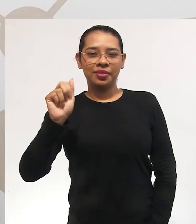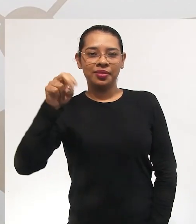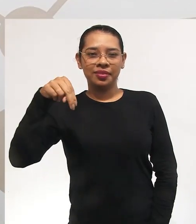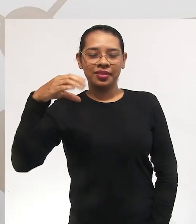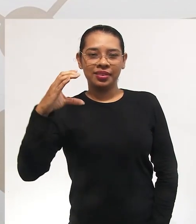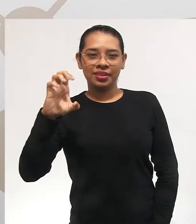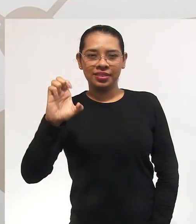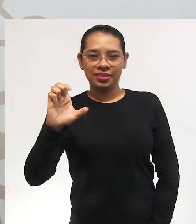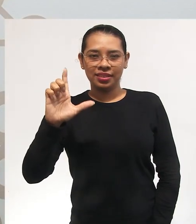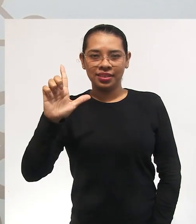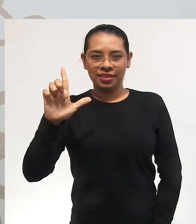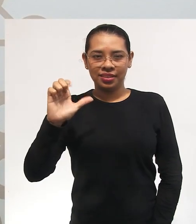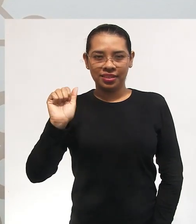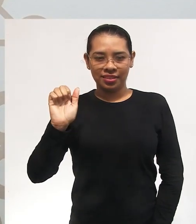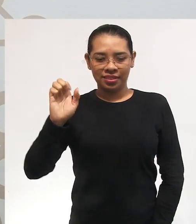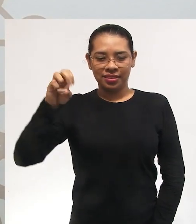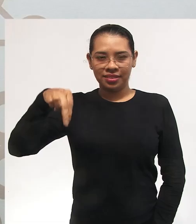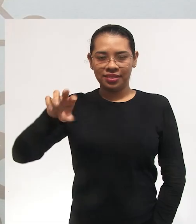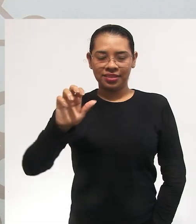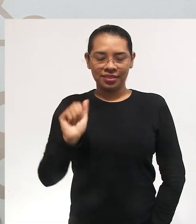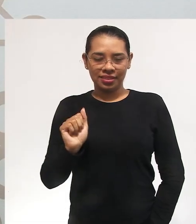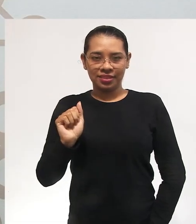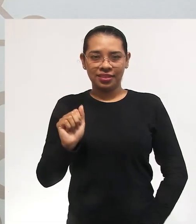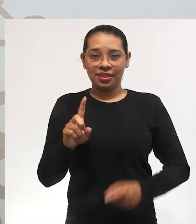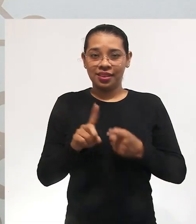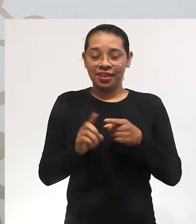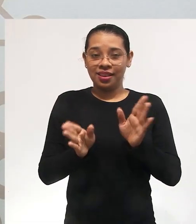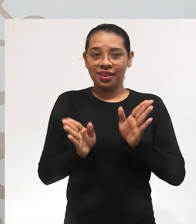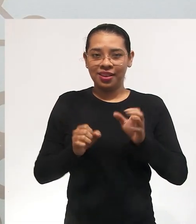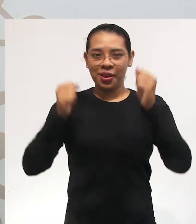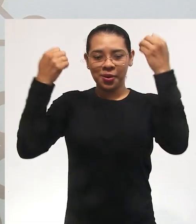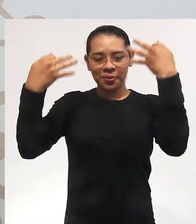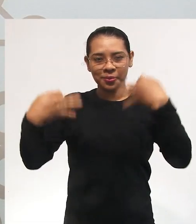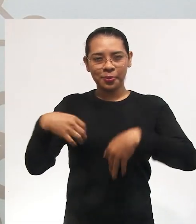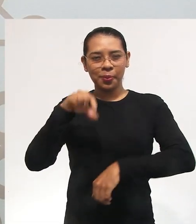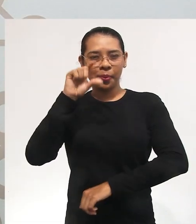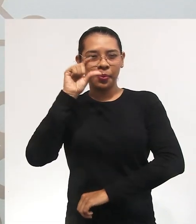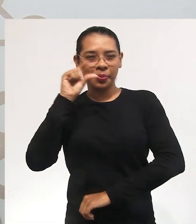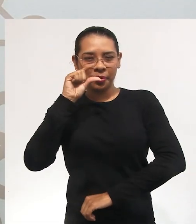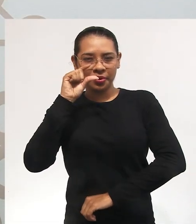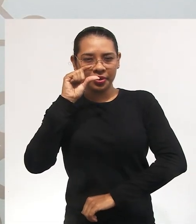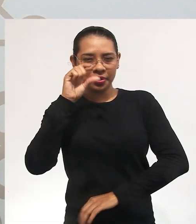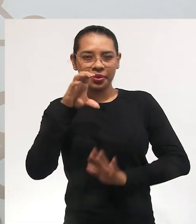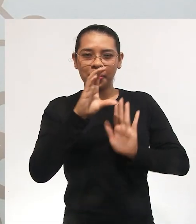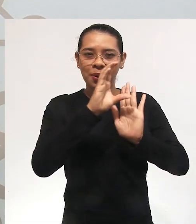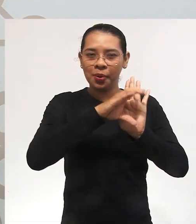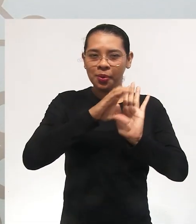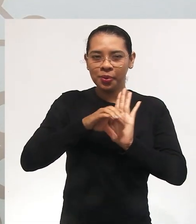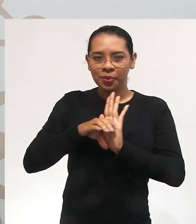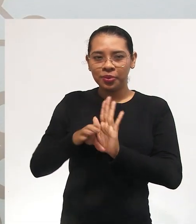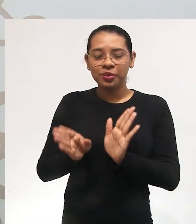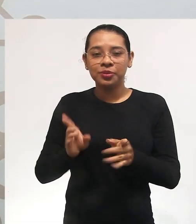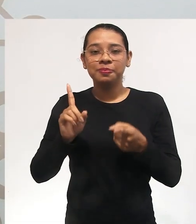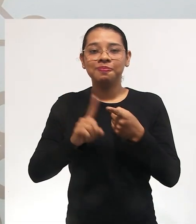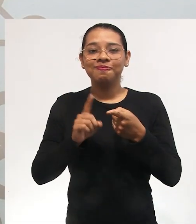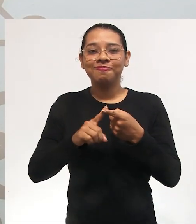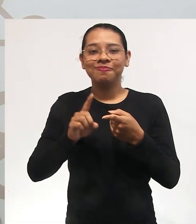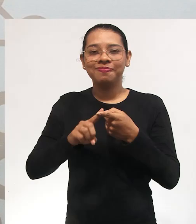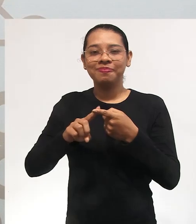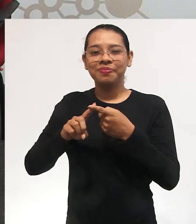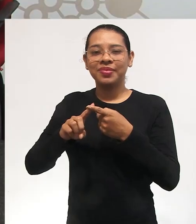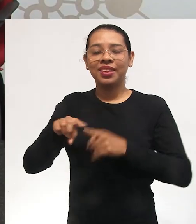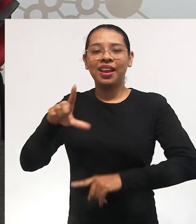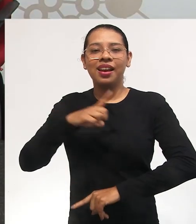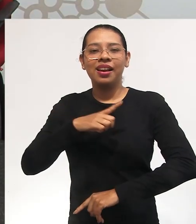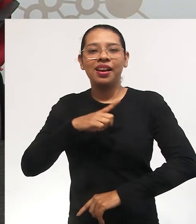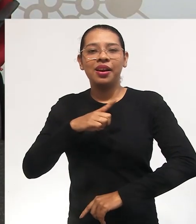Santos Arruda. Eu vou falar um pouquinho do currículo dela para vocês. Então, ela é mestra em Educação